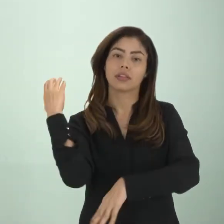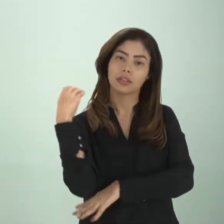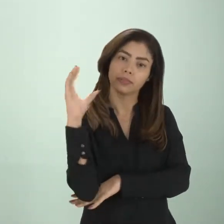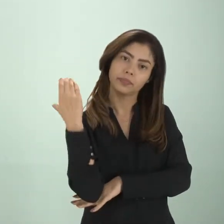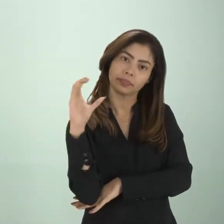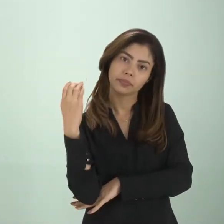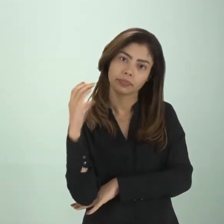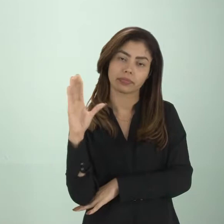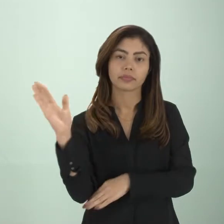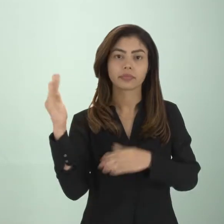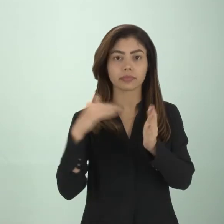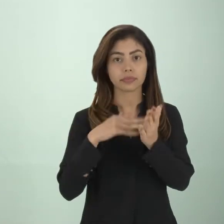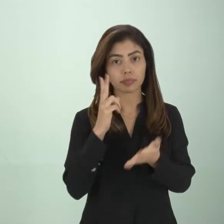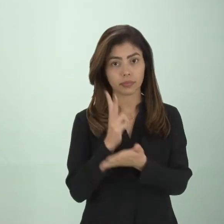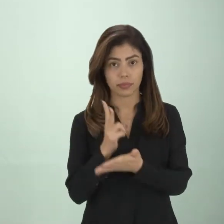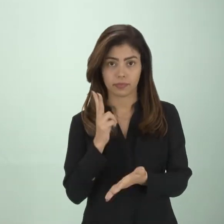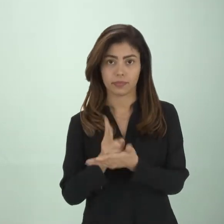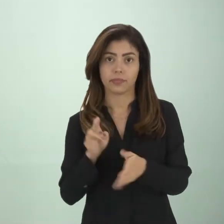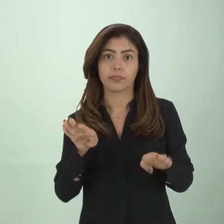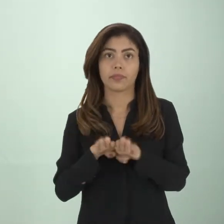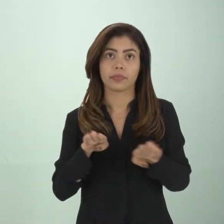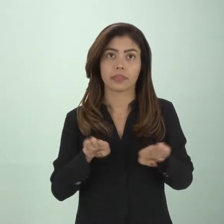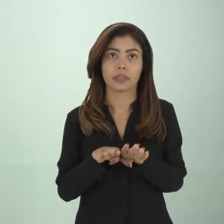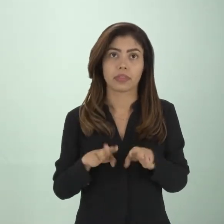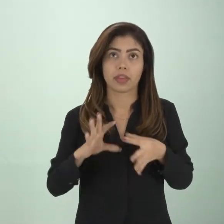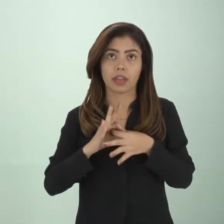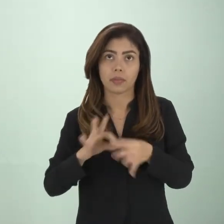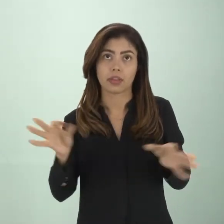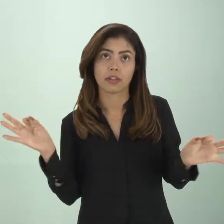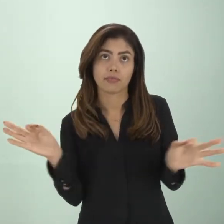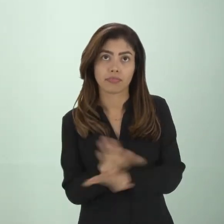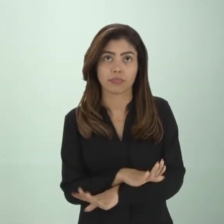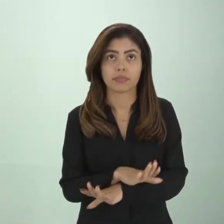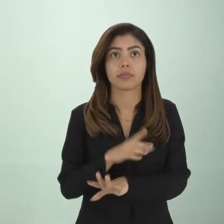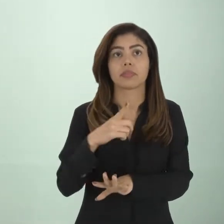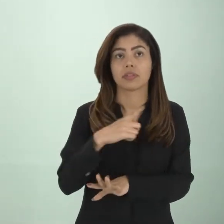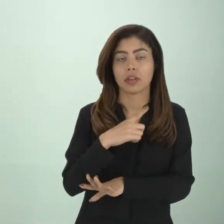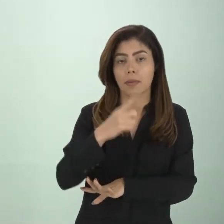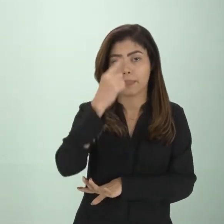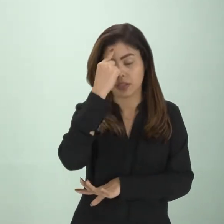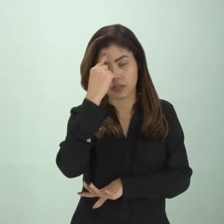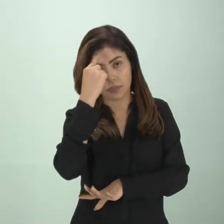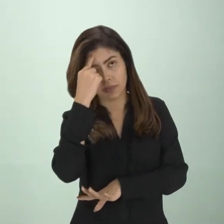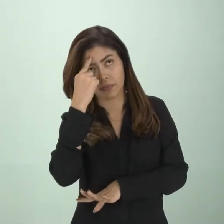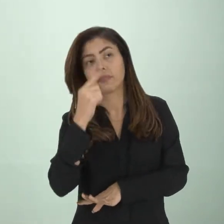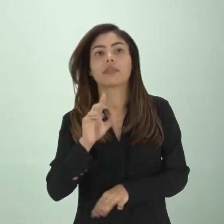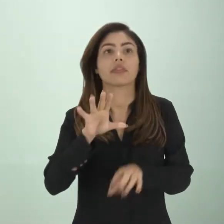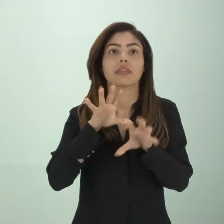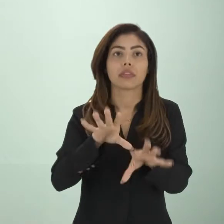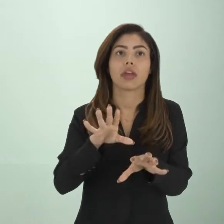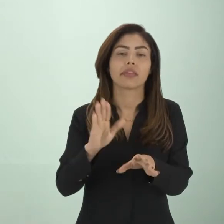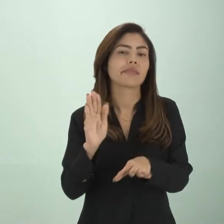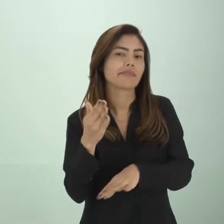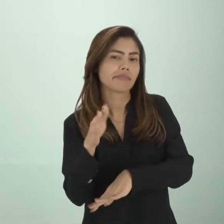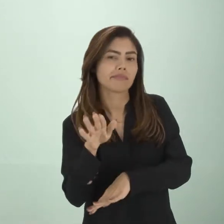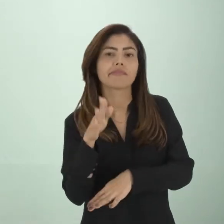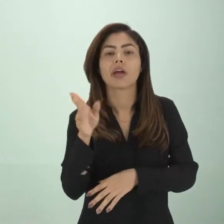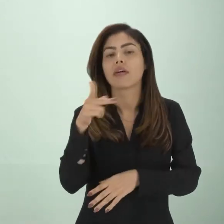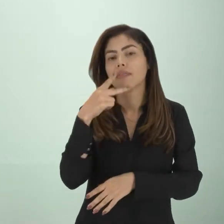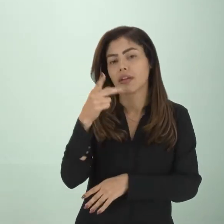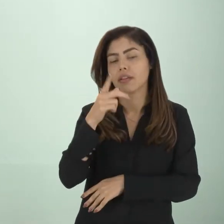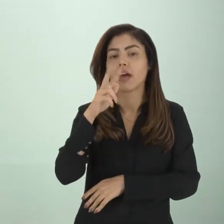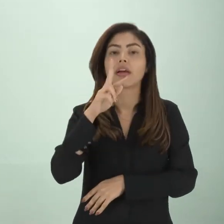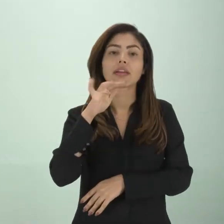ciências e até mesmo do cerceamento da liberdade de expressão e de pensamento. Em certa medida, esses críticos